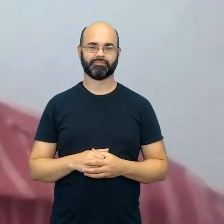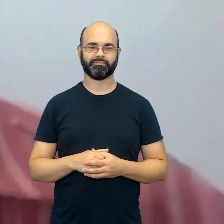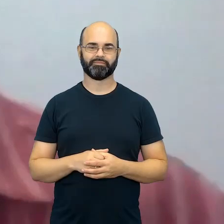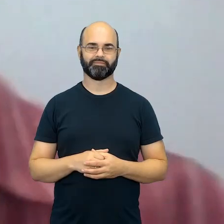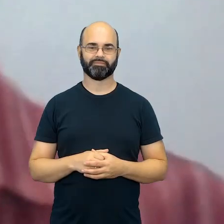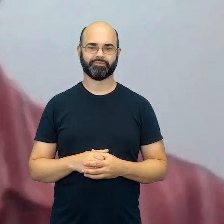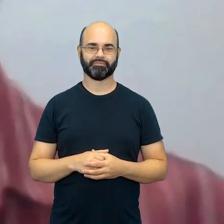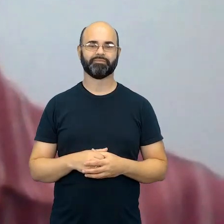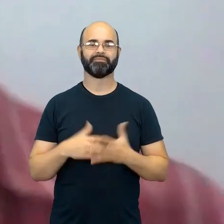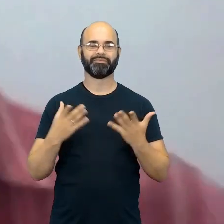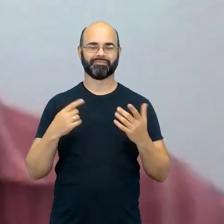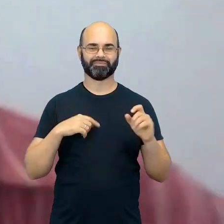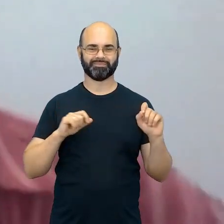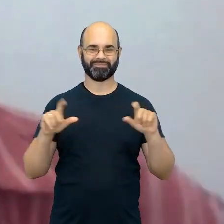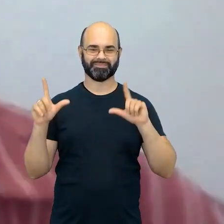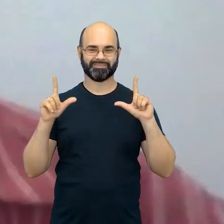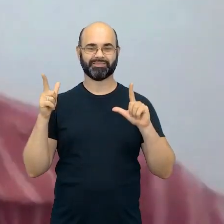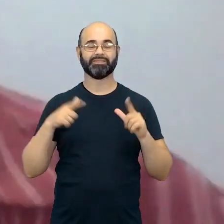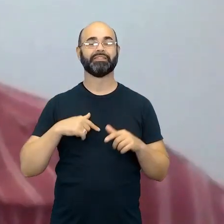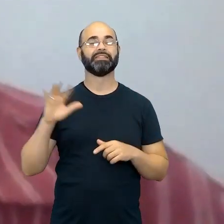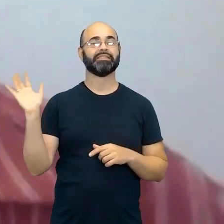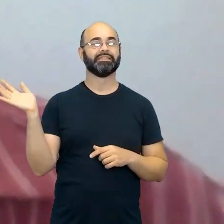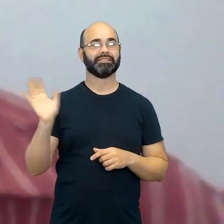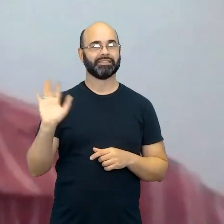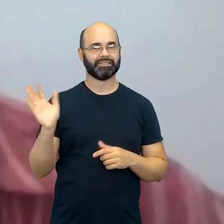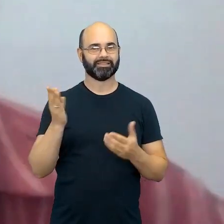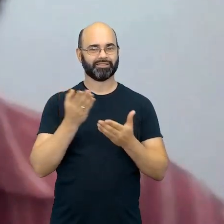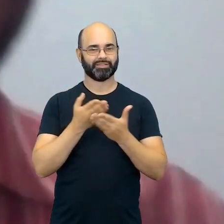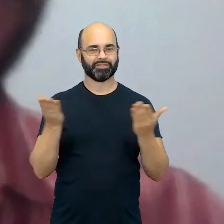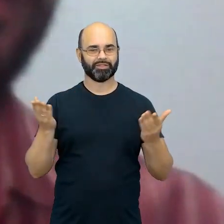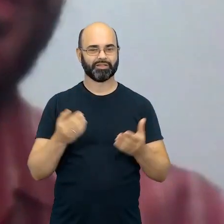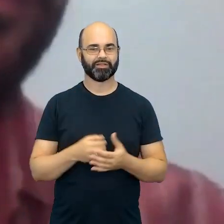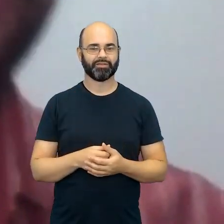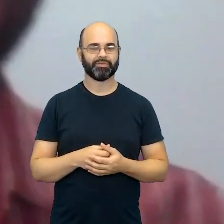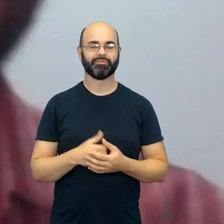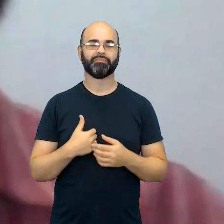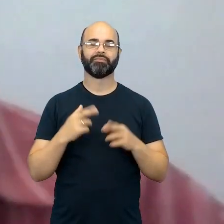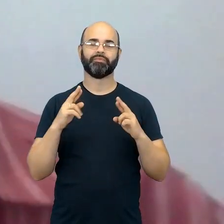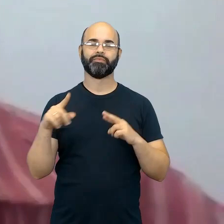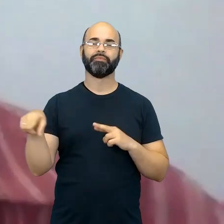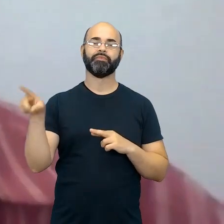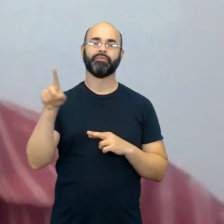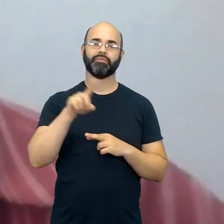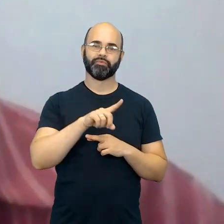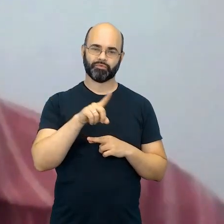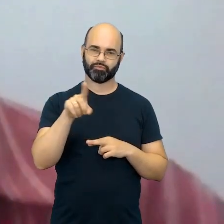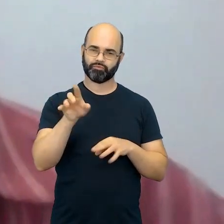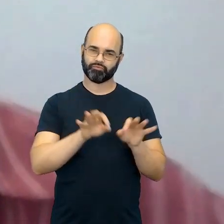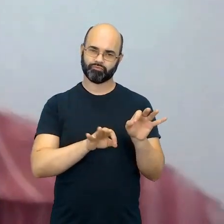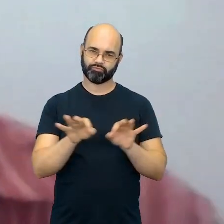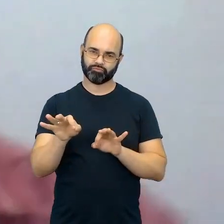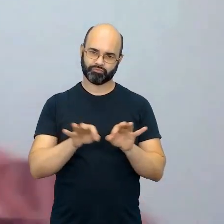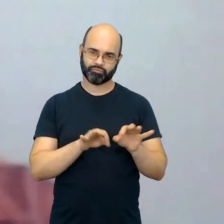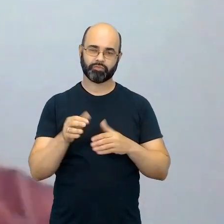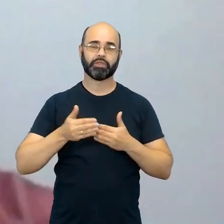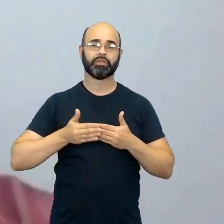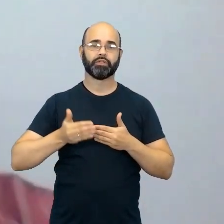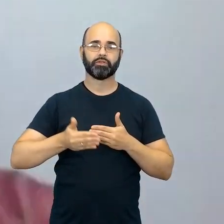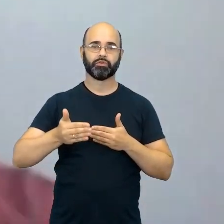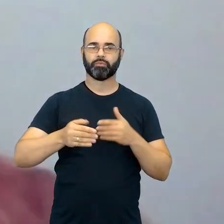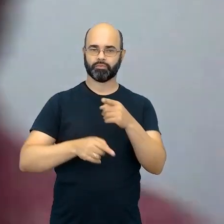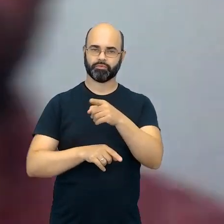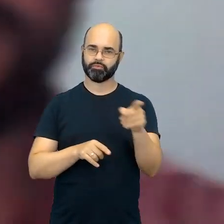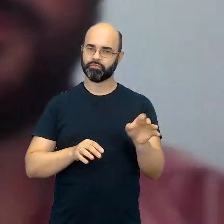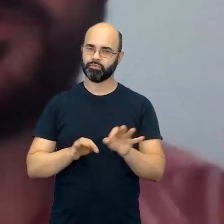estou aqui novamente, né? Tchau, gente, né? Espero que vocês consigam realizar esse desdobramento aí da